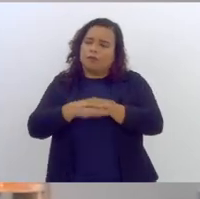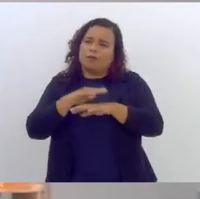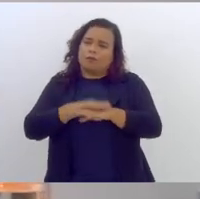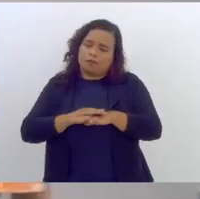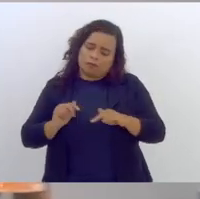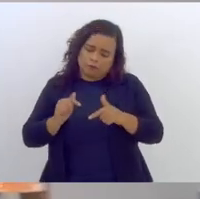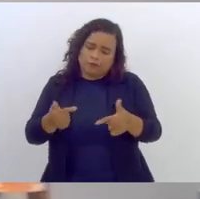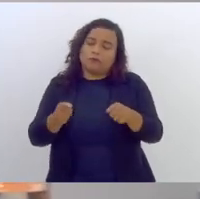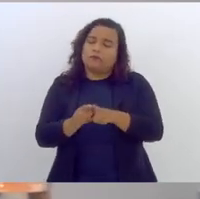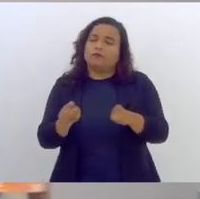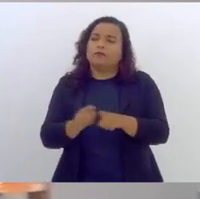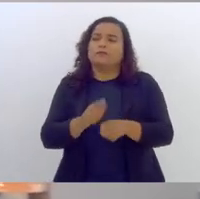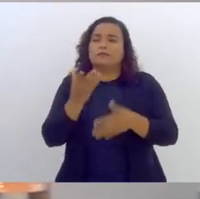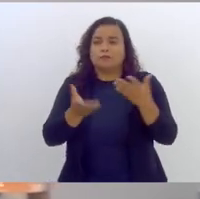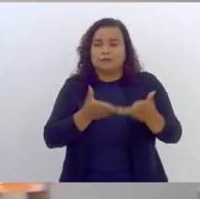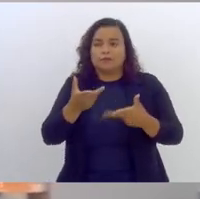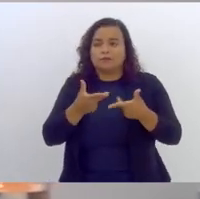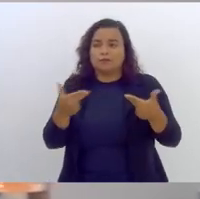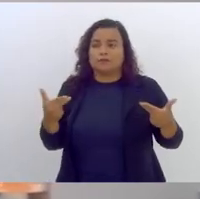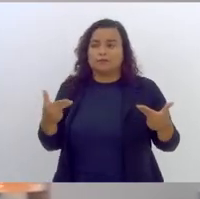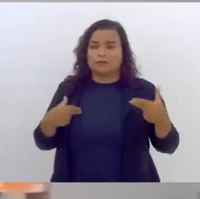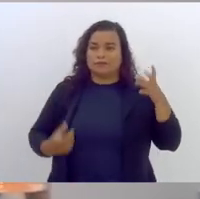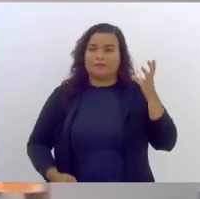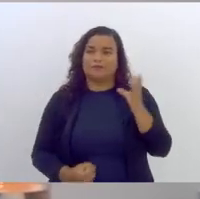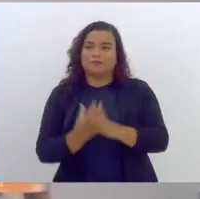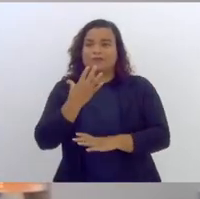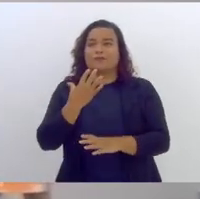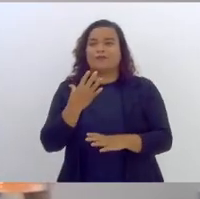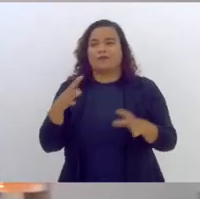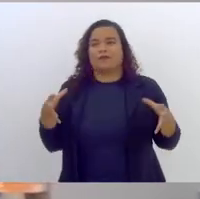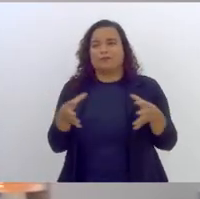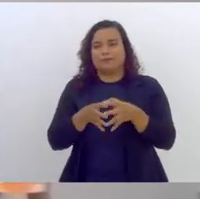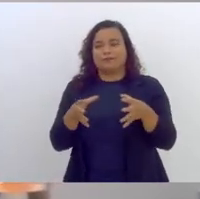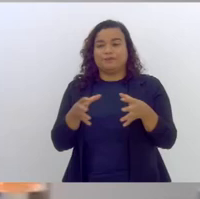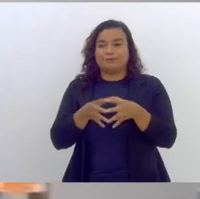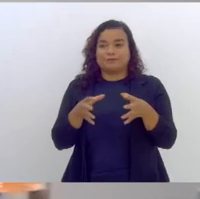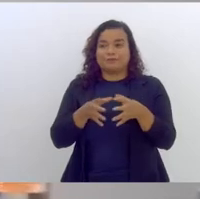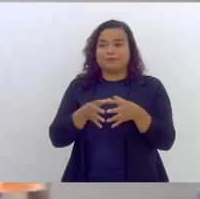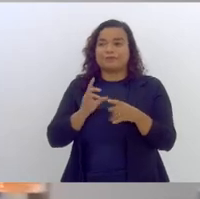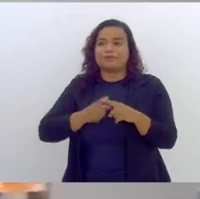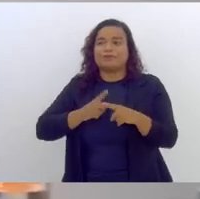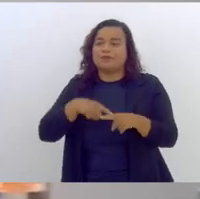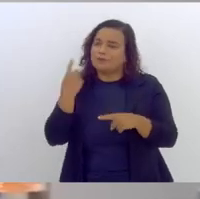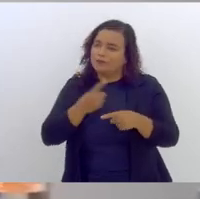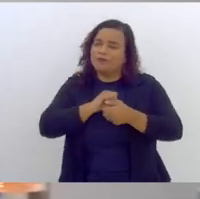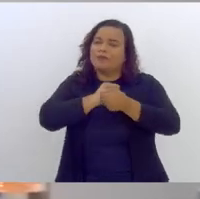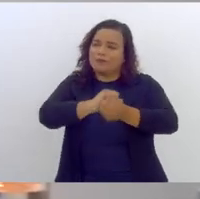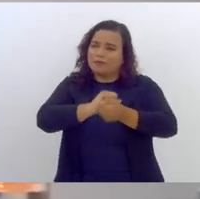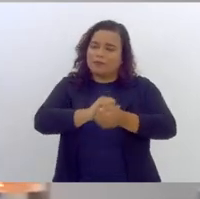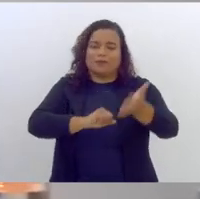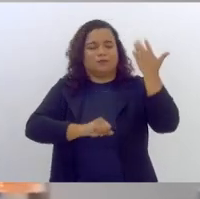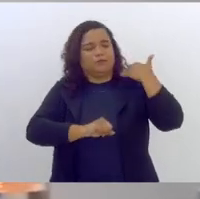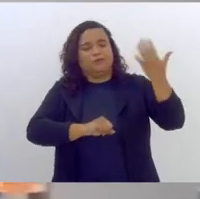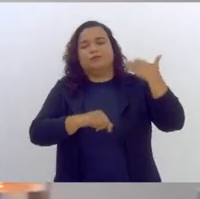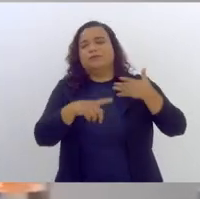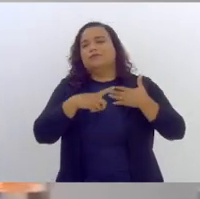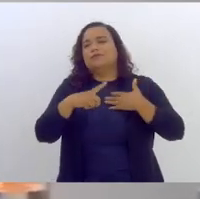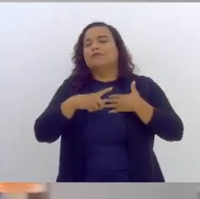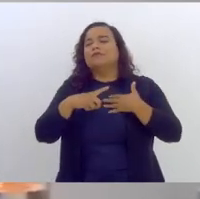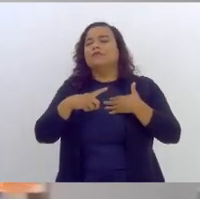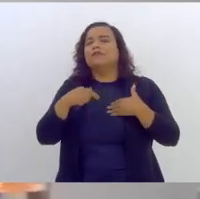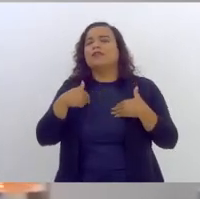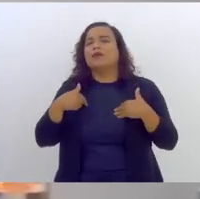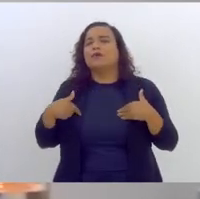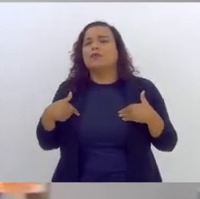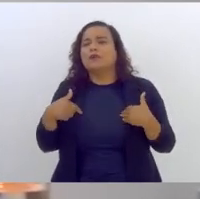iniciativa ou melhor origem classista né porque também compusemos no passado eu aqui